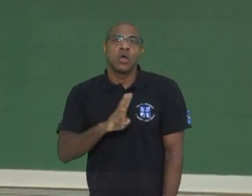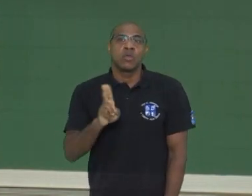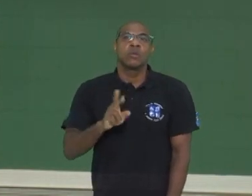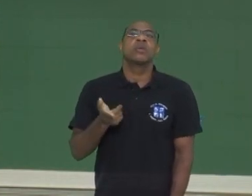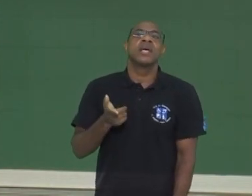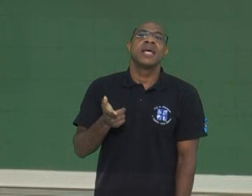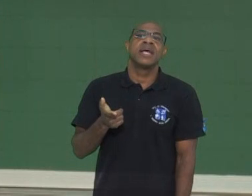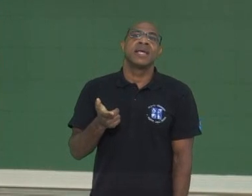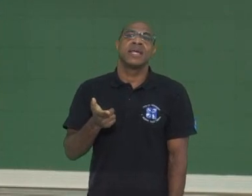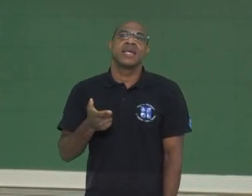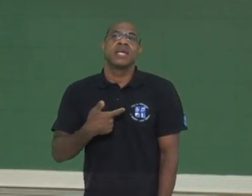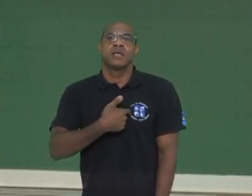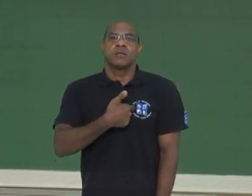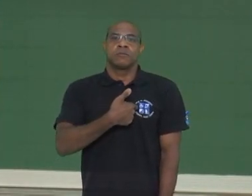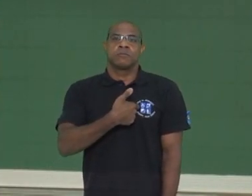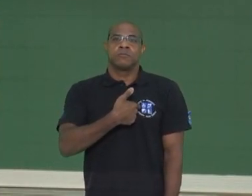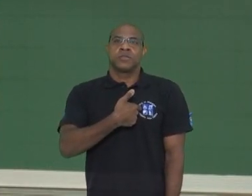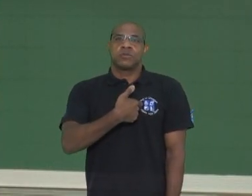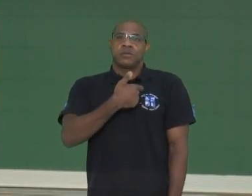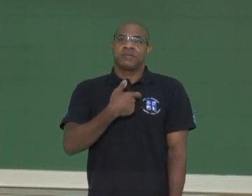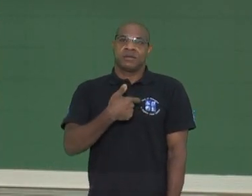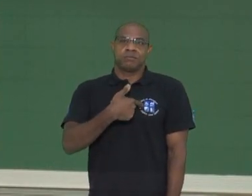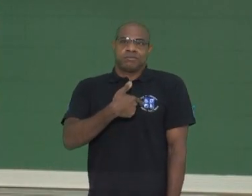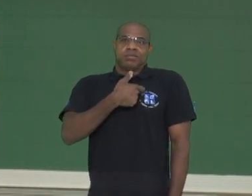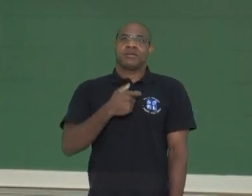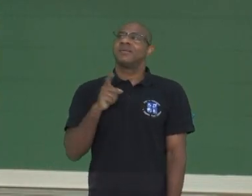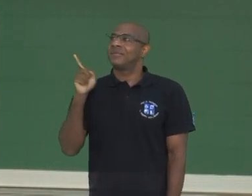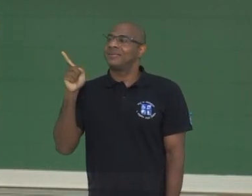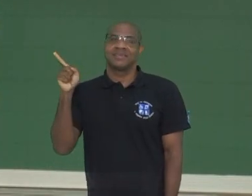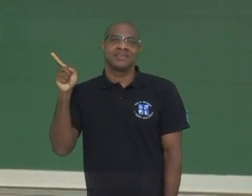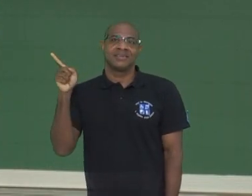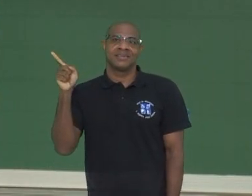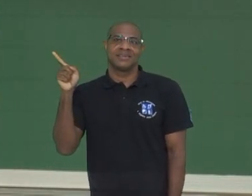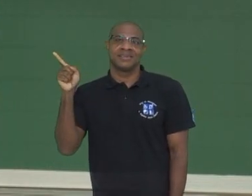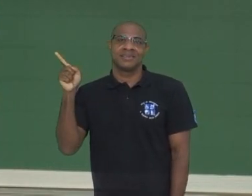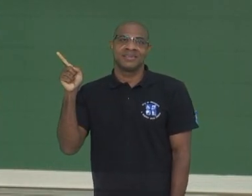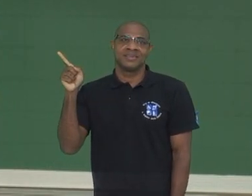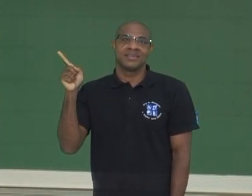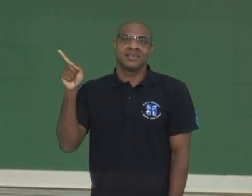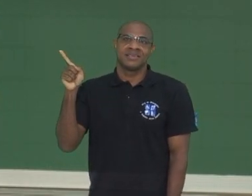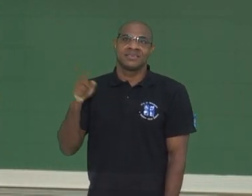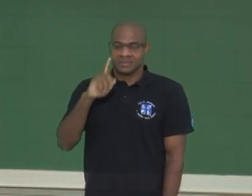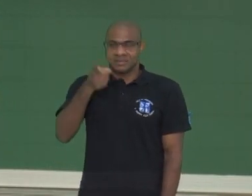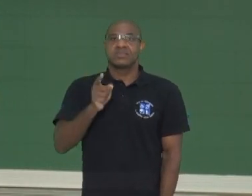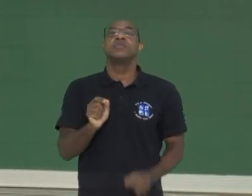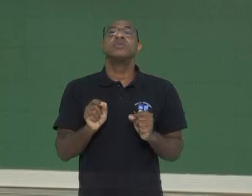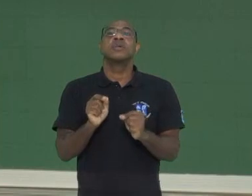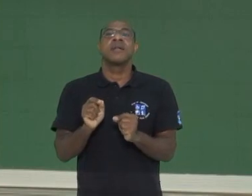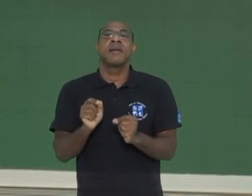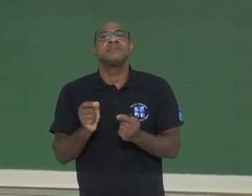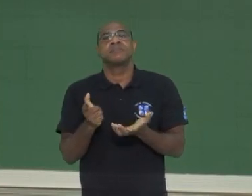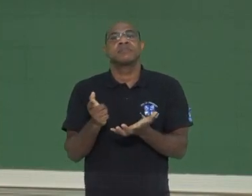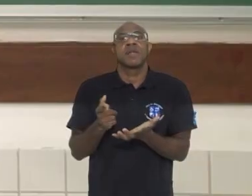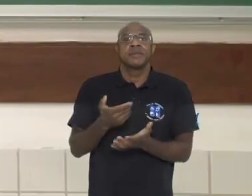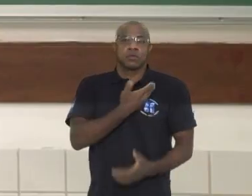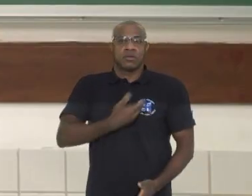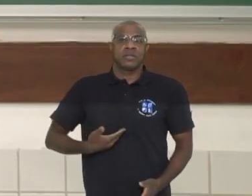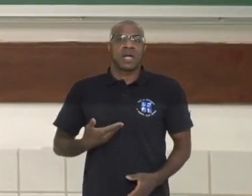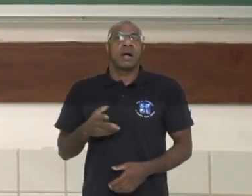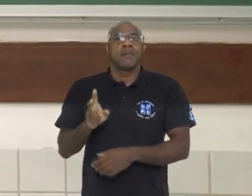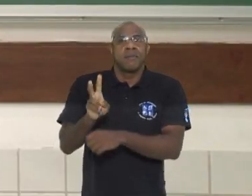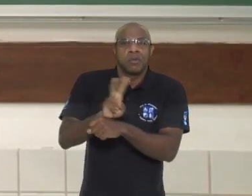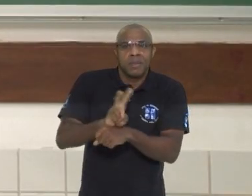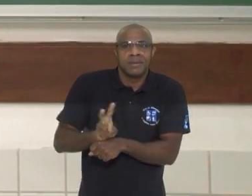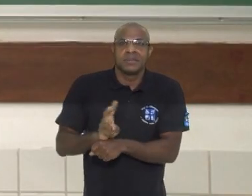Vargas não convocou eleições e decidiu governar o Brasil com o apoio do Exército, com o apoio das